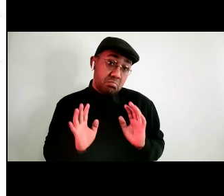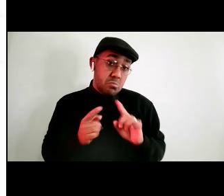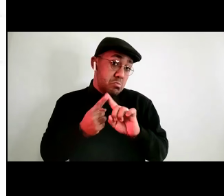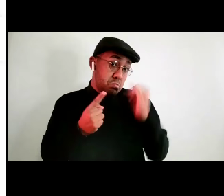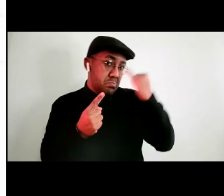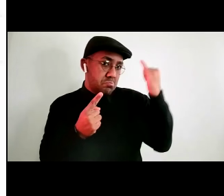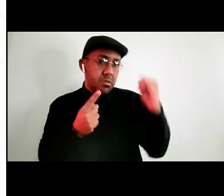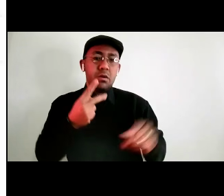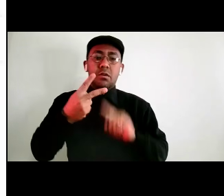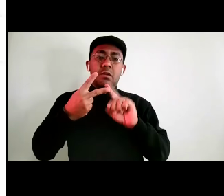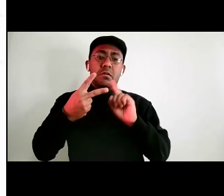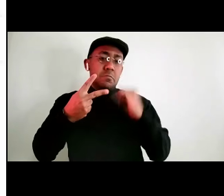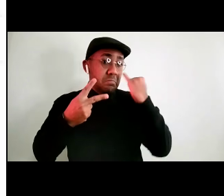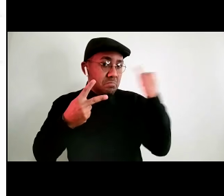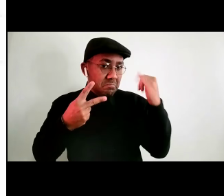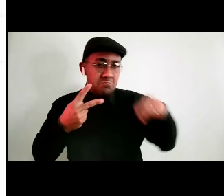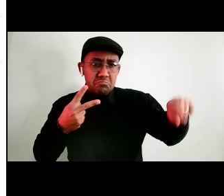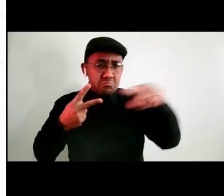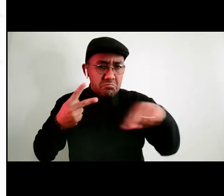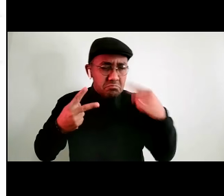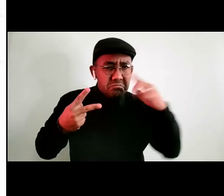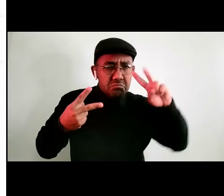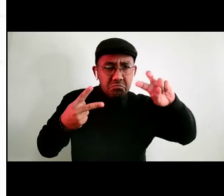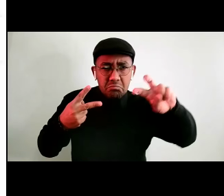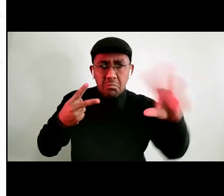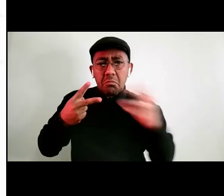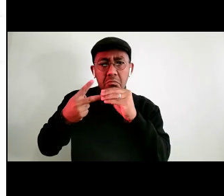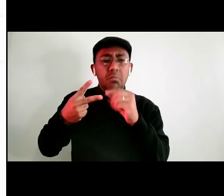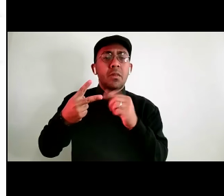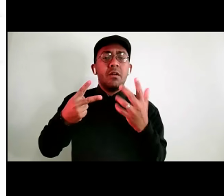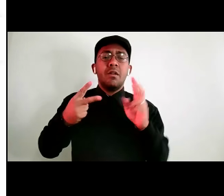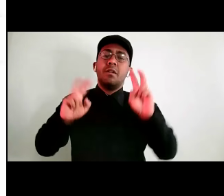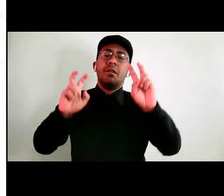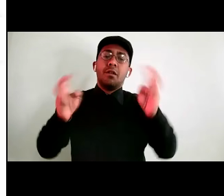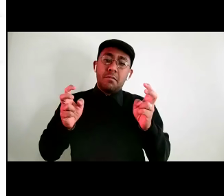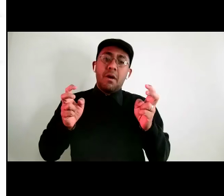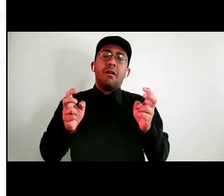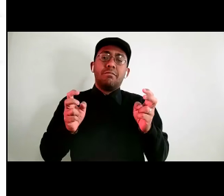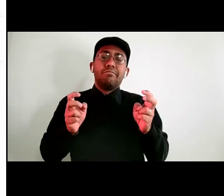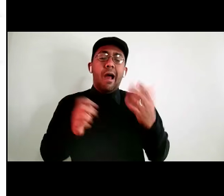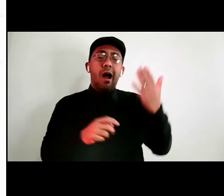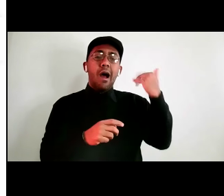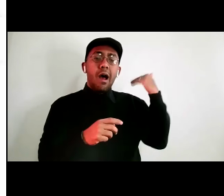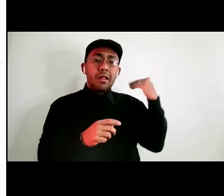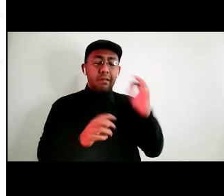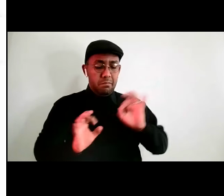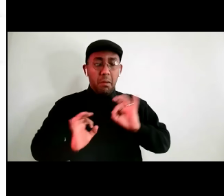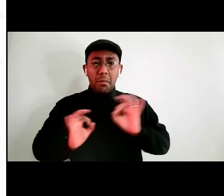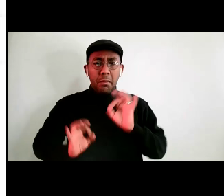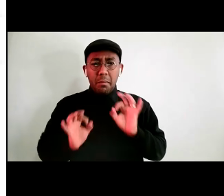hipóteses que ainda está sendo estudada tem a ver com novas formas de transmissão.